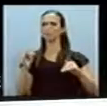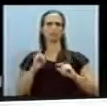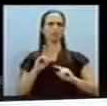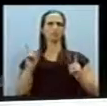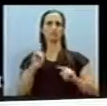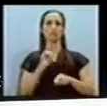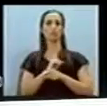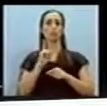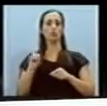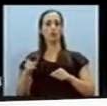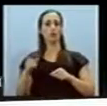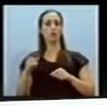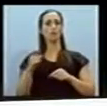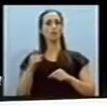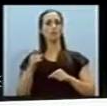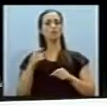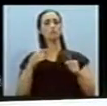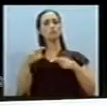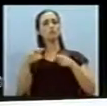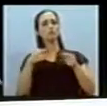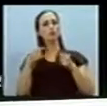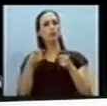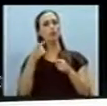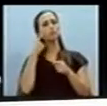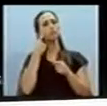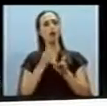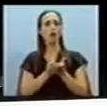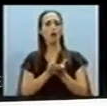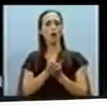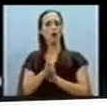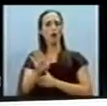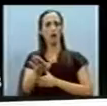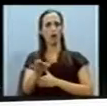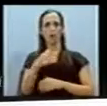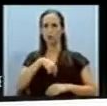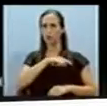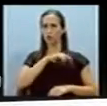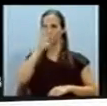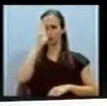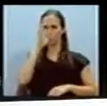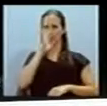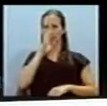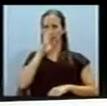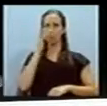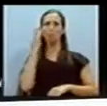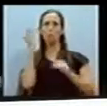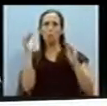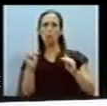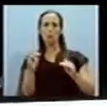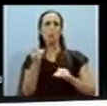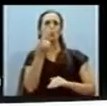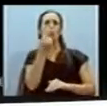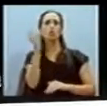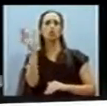uma fase extremamente estável na sua vida. Nós sabemos que se houver uma quebra no brilho, é da ordem de 1%, é um planeta a passar